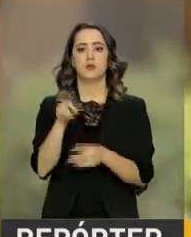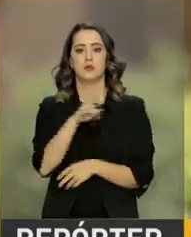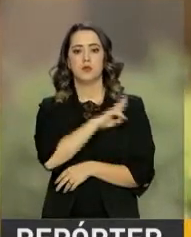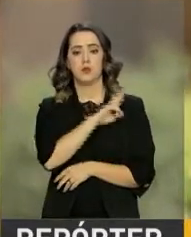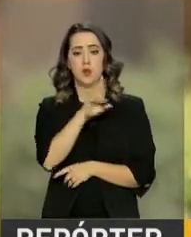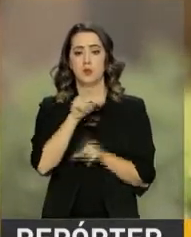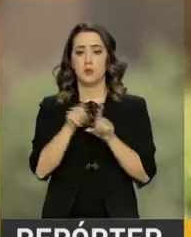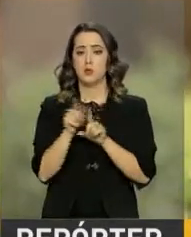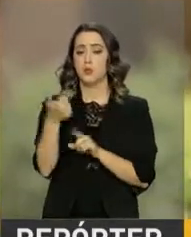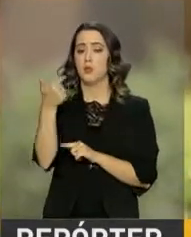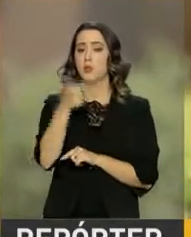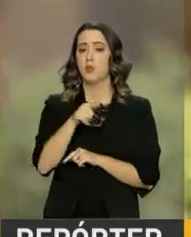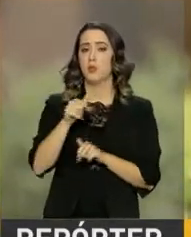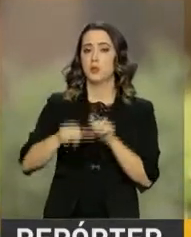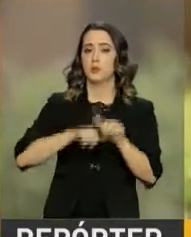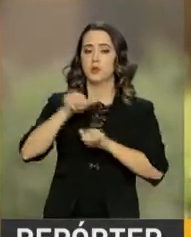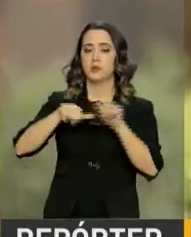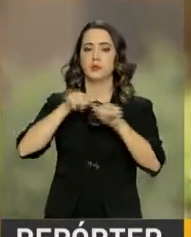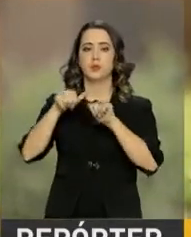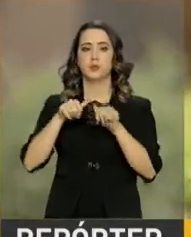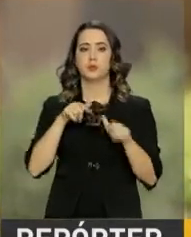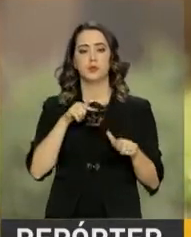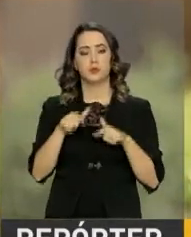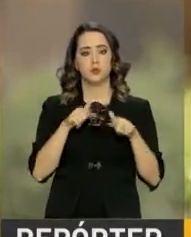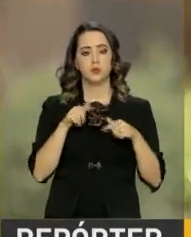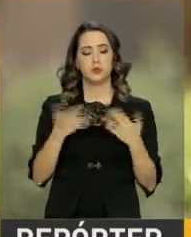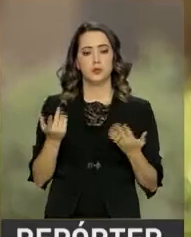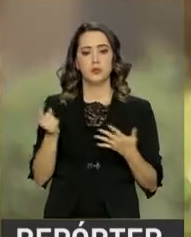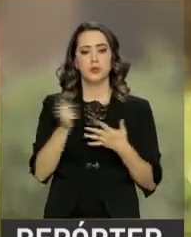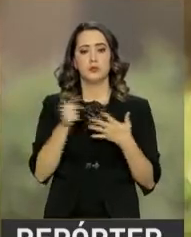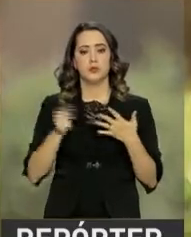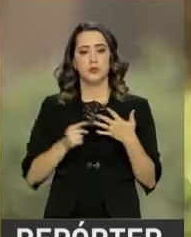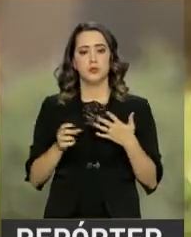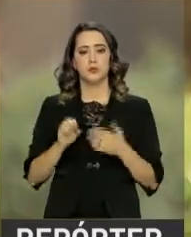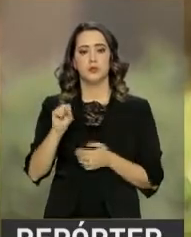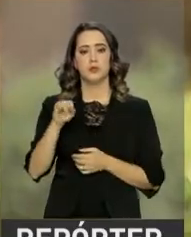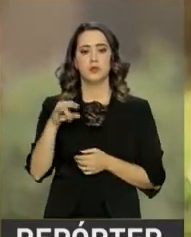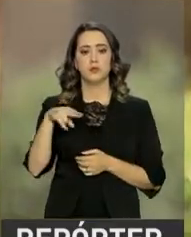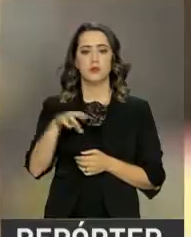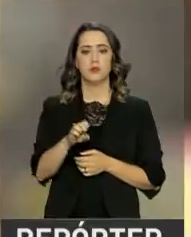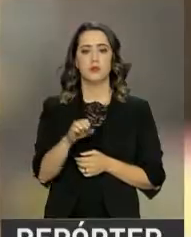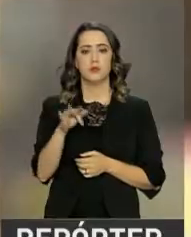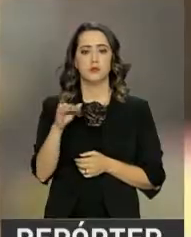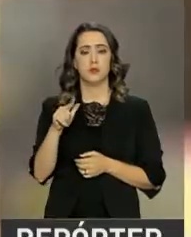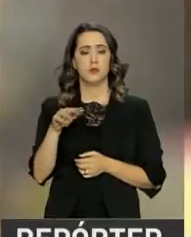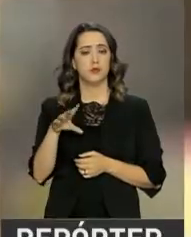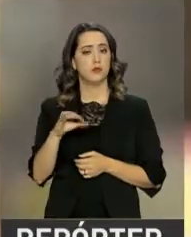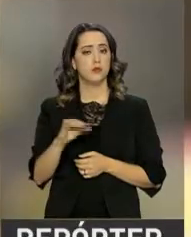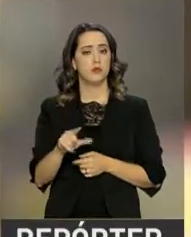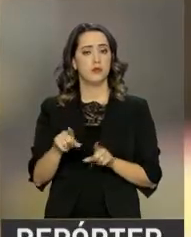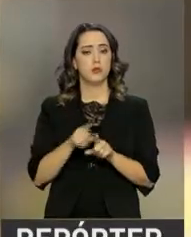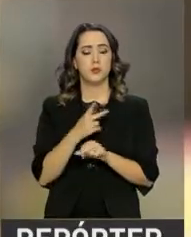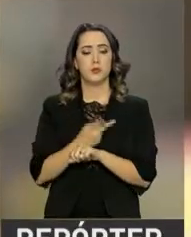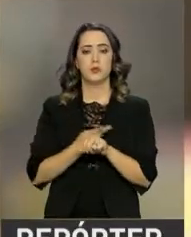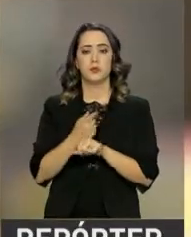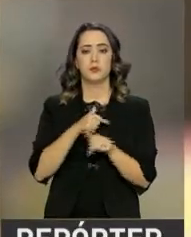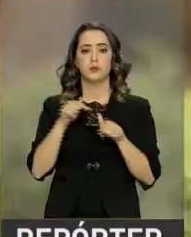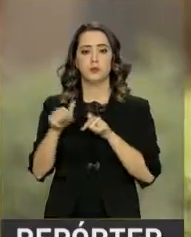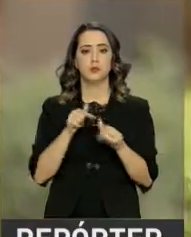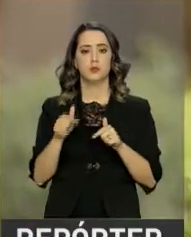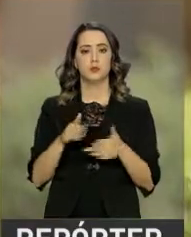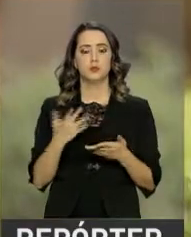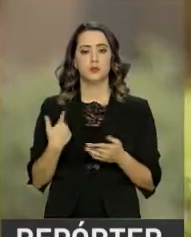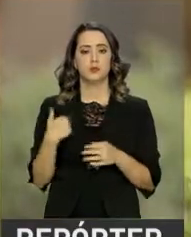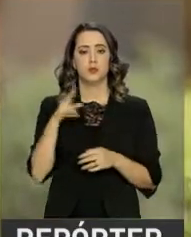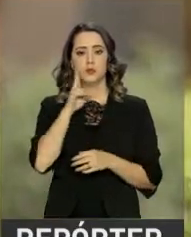responsável por outras revoluções no mundo do trabalho, entre elas o Cine Fácil. O aplicativo permite procurar vagas de emprego